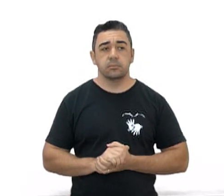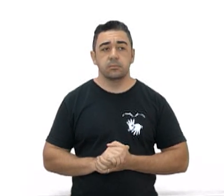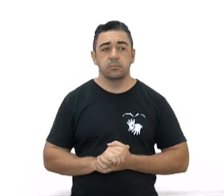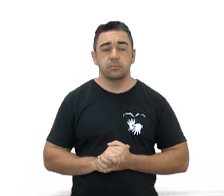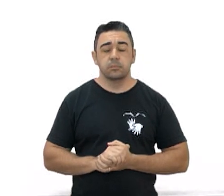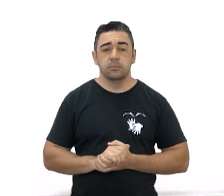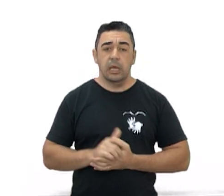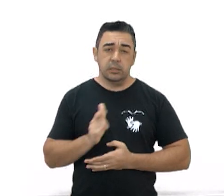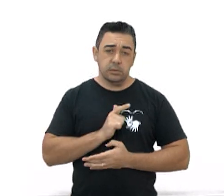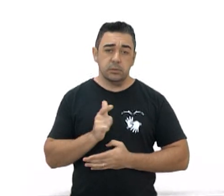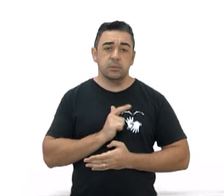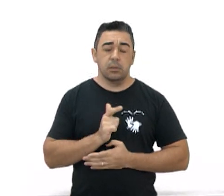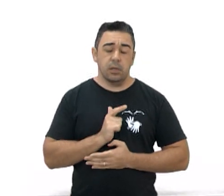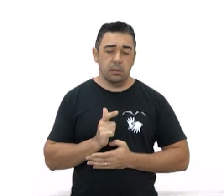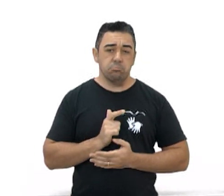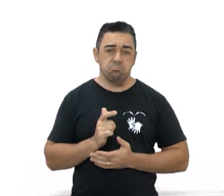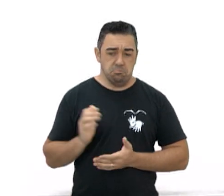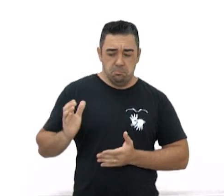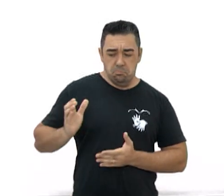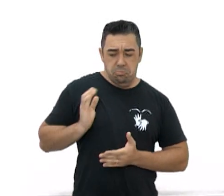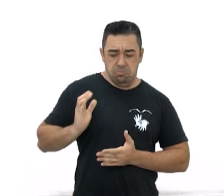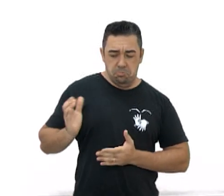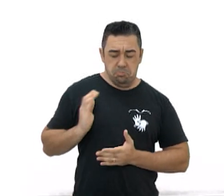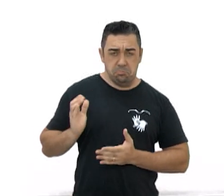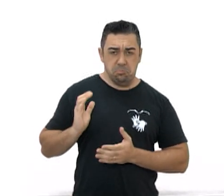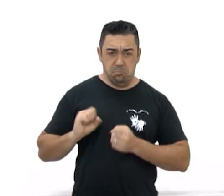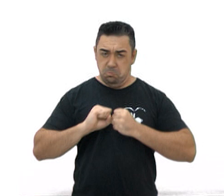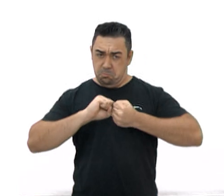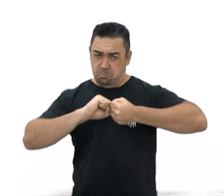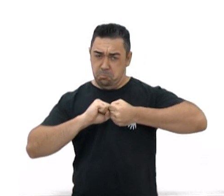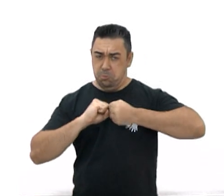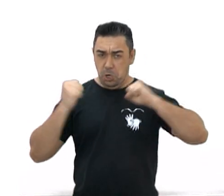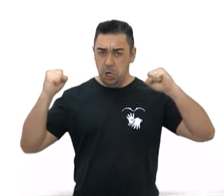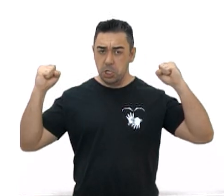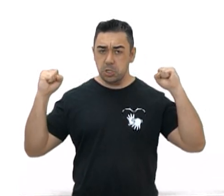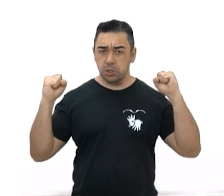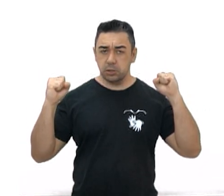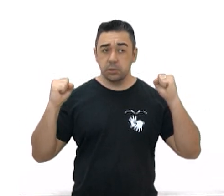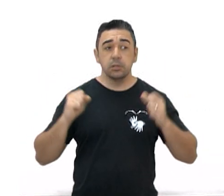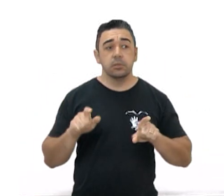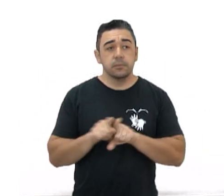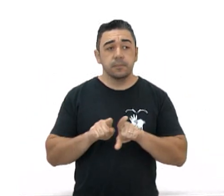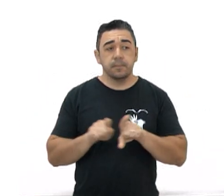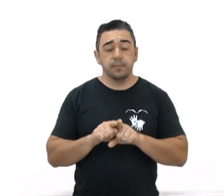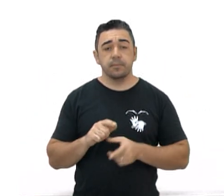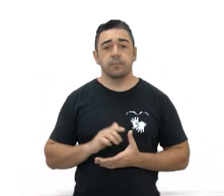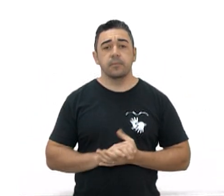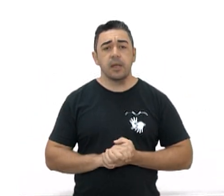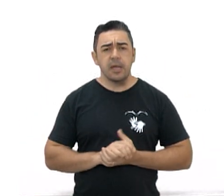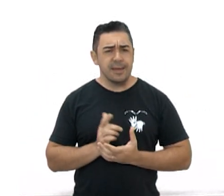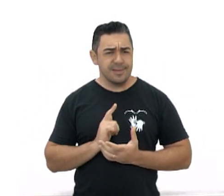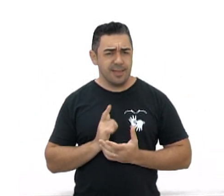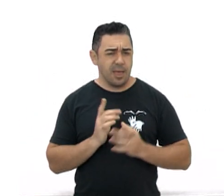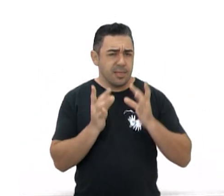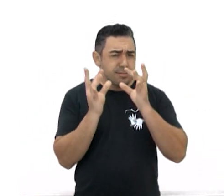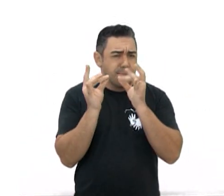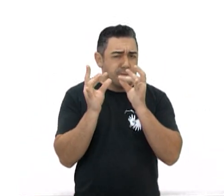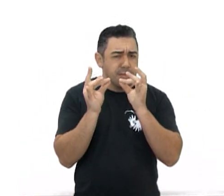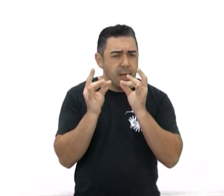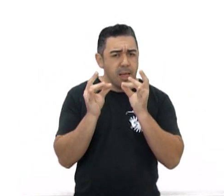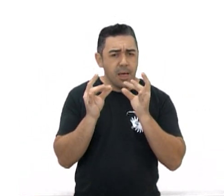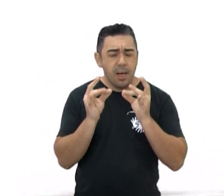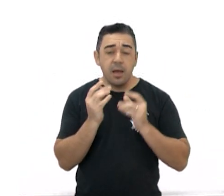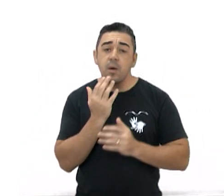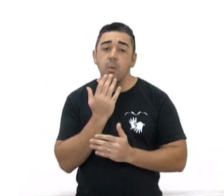Pela pompa e grandiosidade, tudo muito grandioso, tudo muito exagerado e rica em detalhes